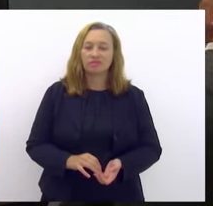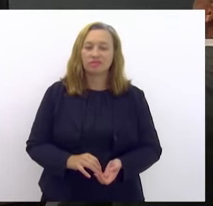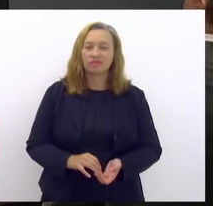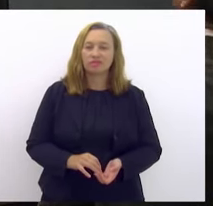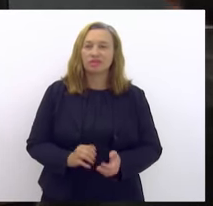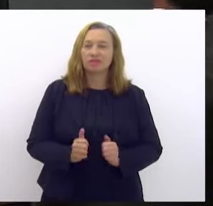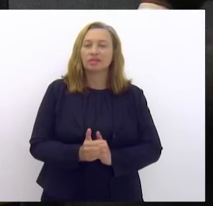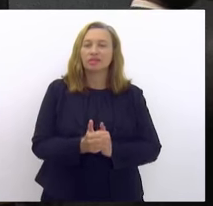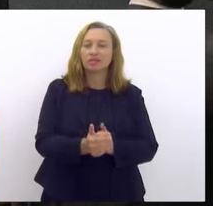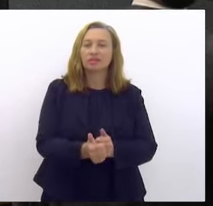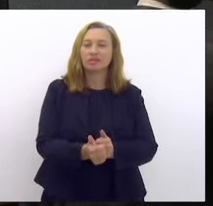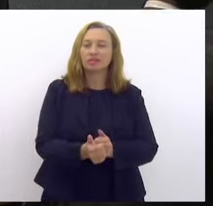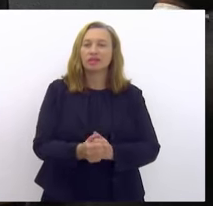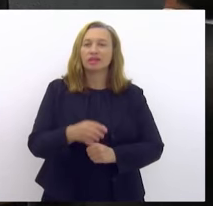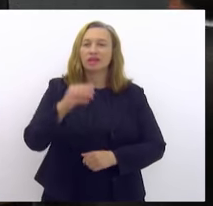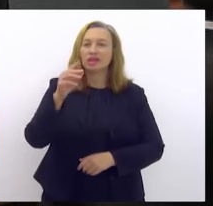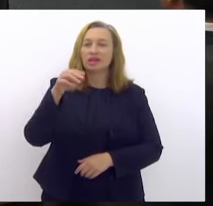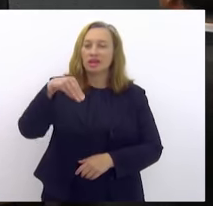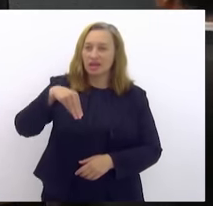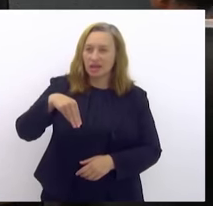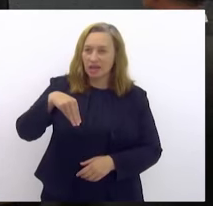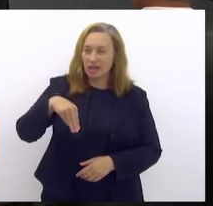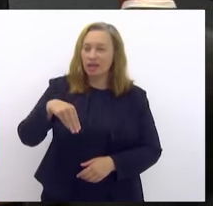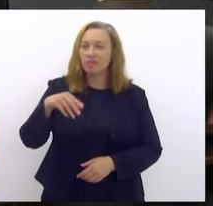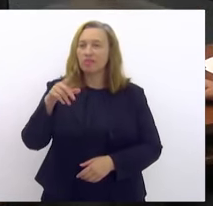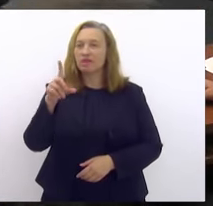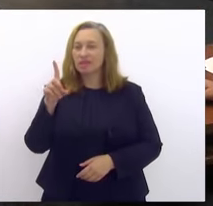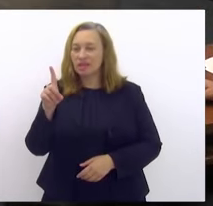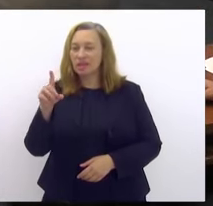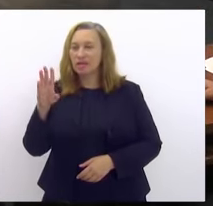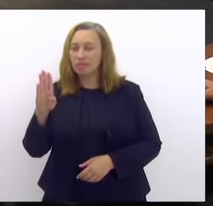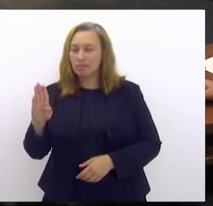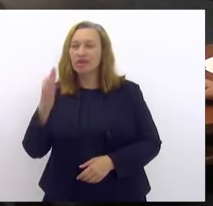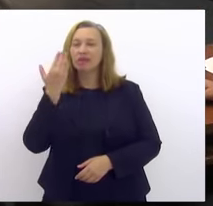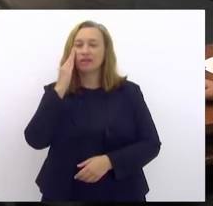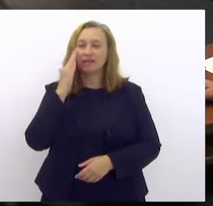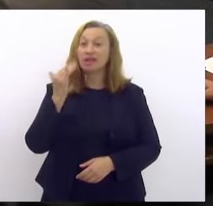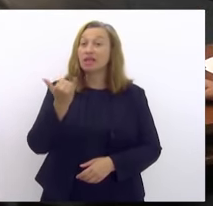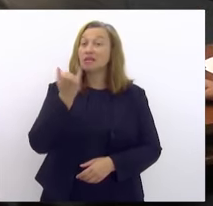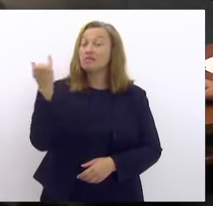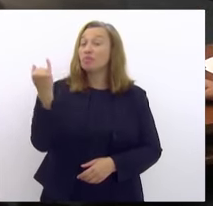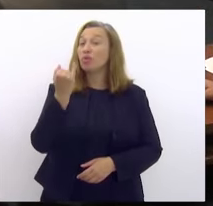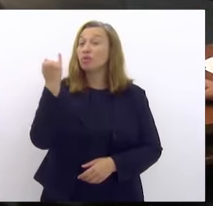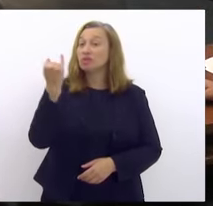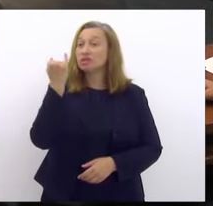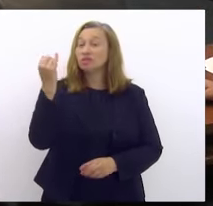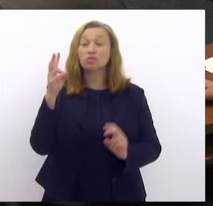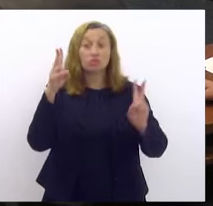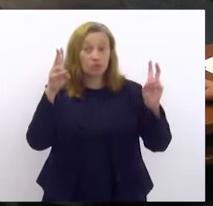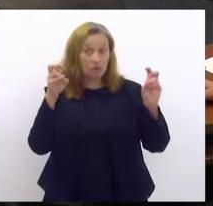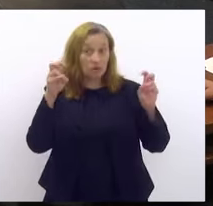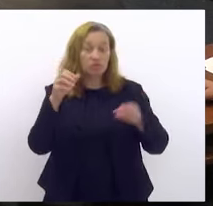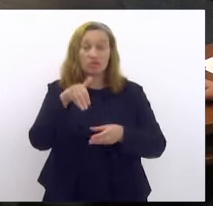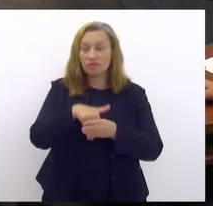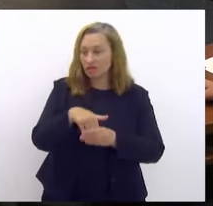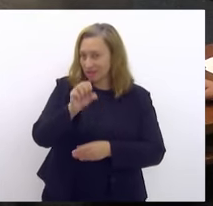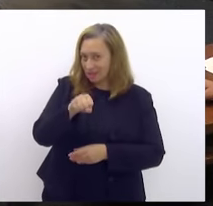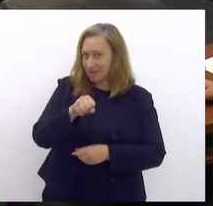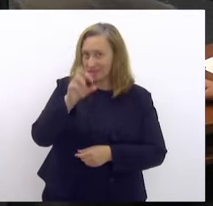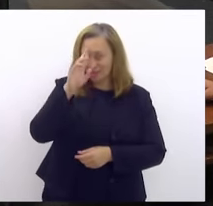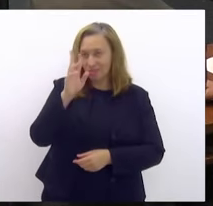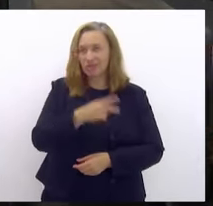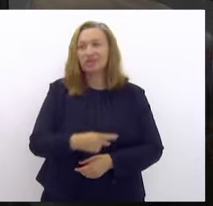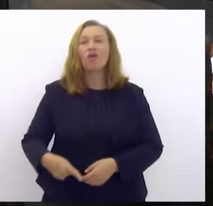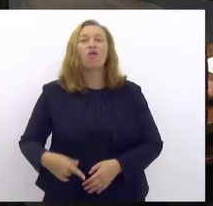Para encaminhar, presidente, pelo MDB. O MDB entende que é muito importante a matéria e vota sim, senhor presidente.